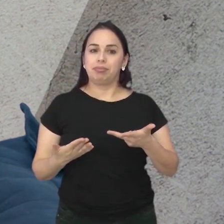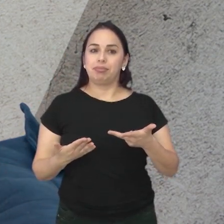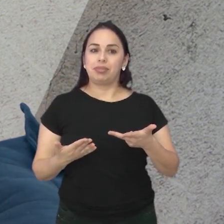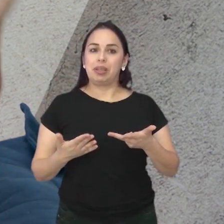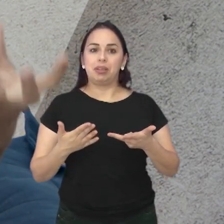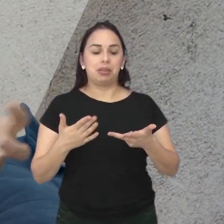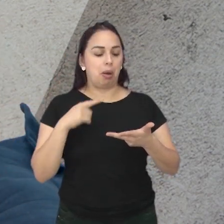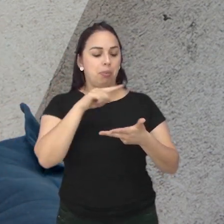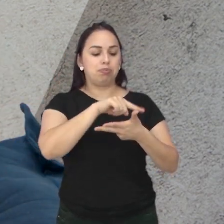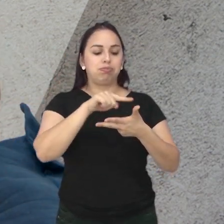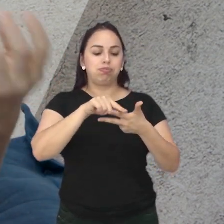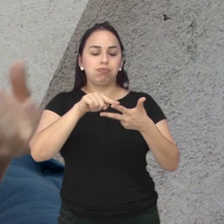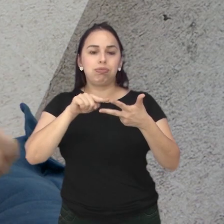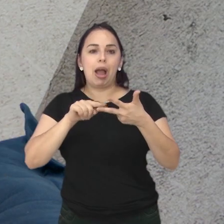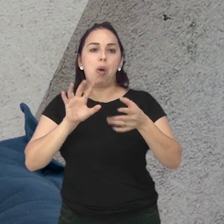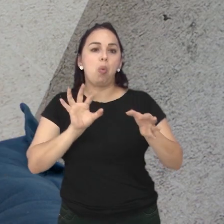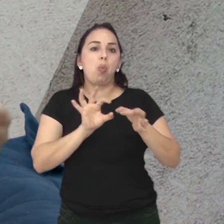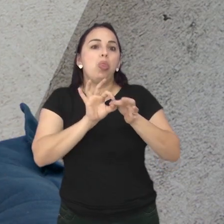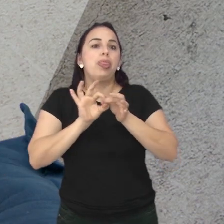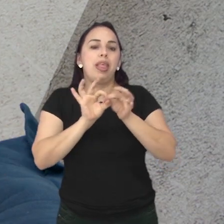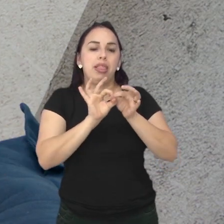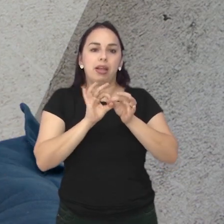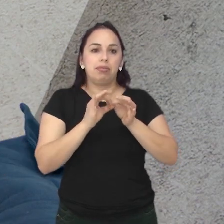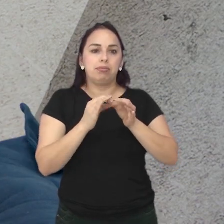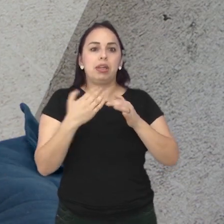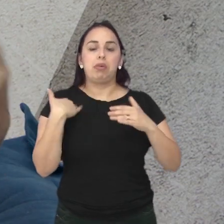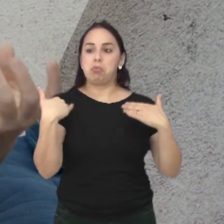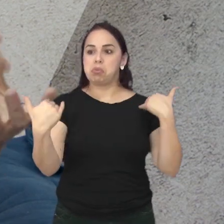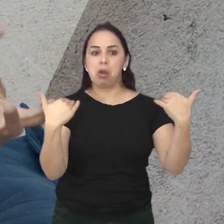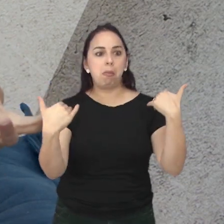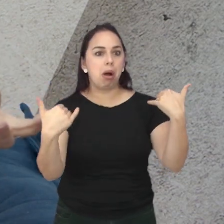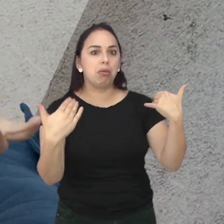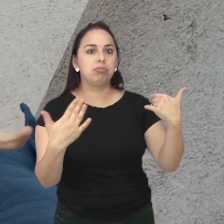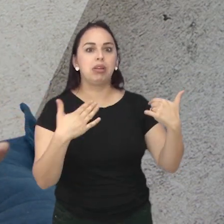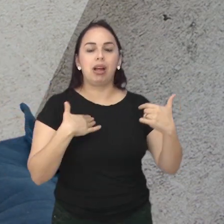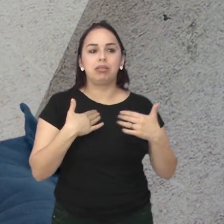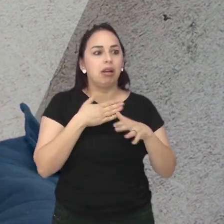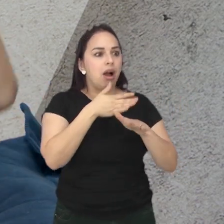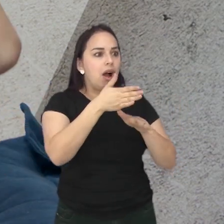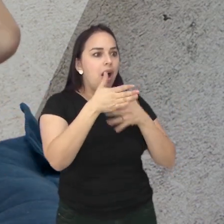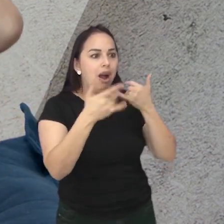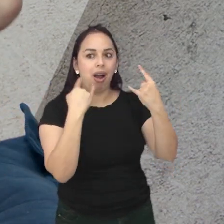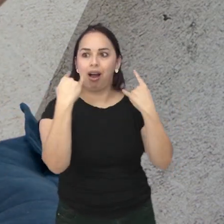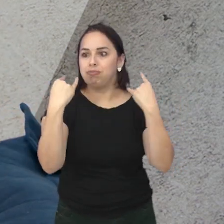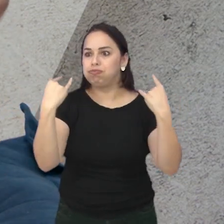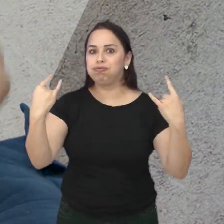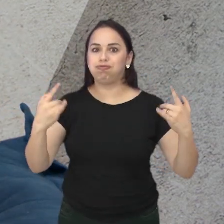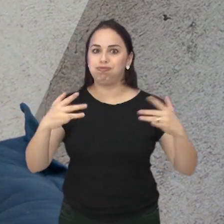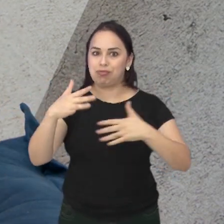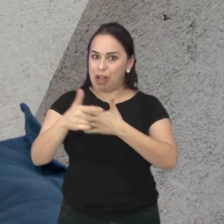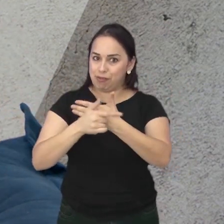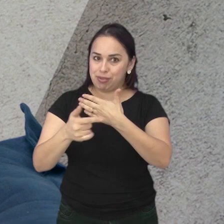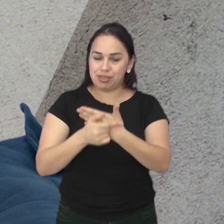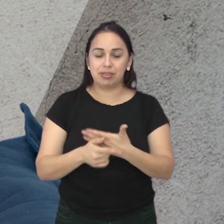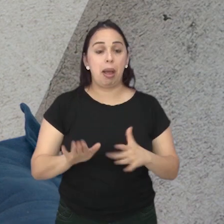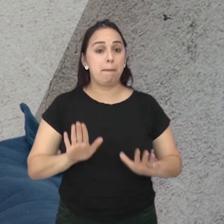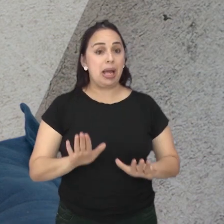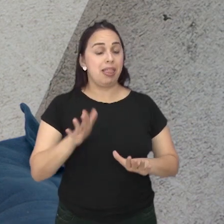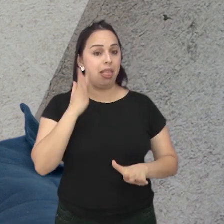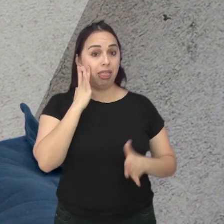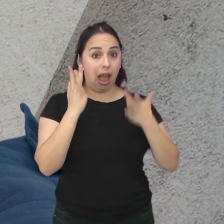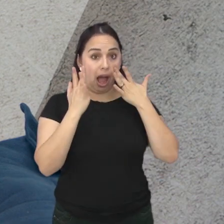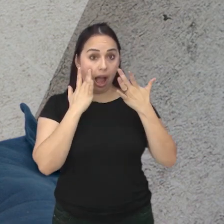uma atividade acaba puxando a outra e você vai se encantando por essas diferentes funções. Mas a gente também tem